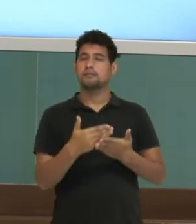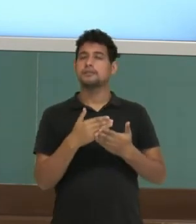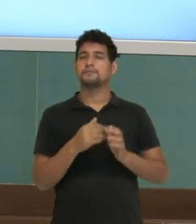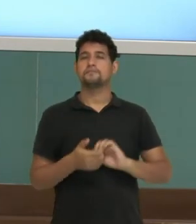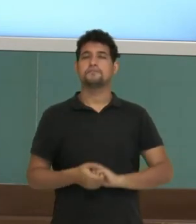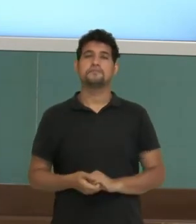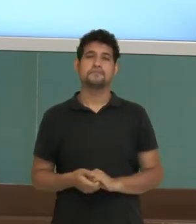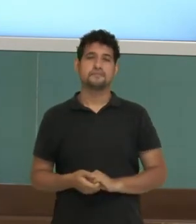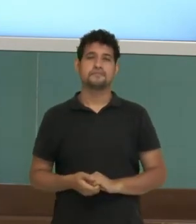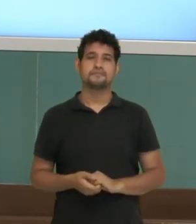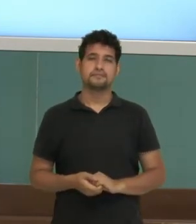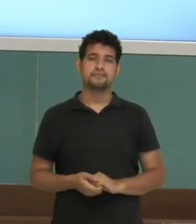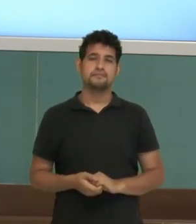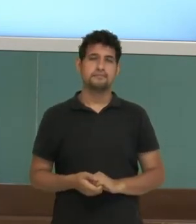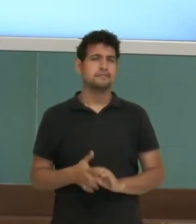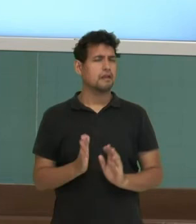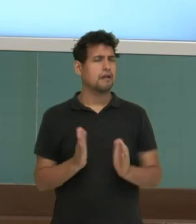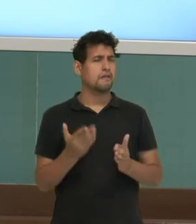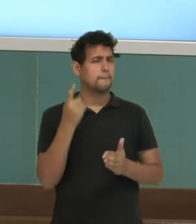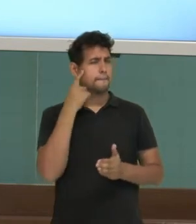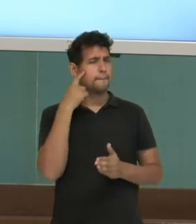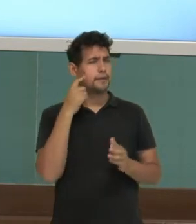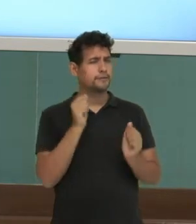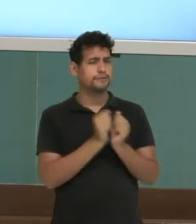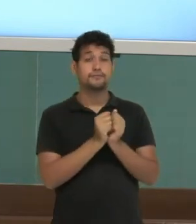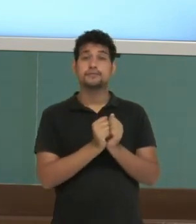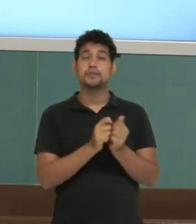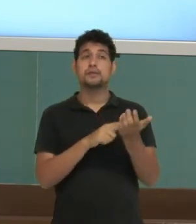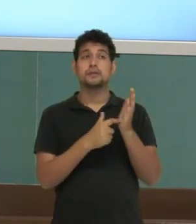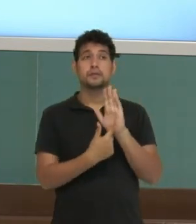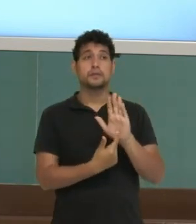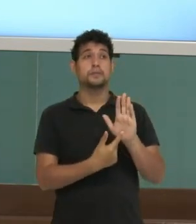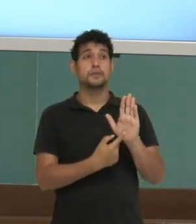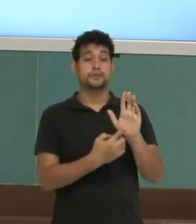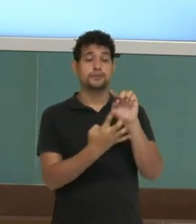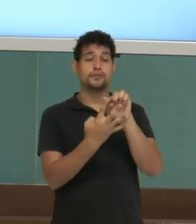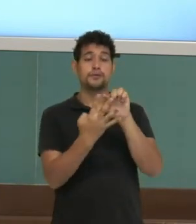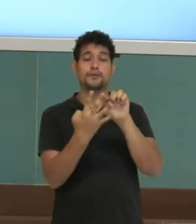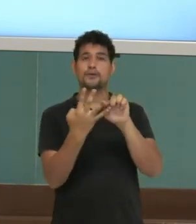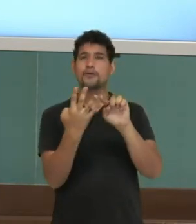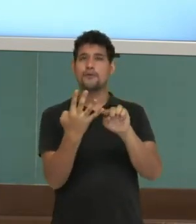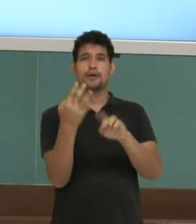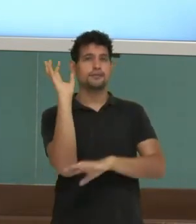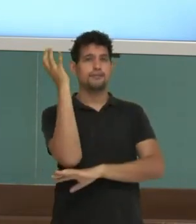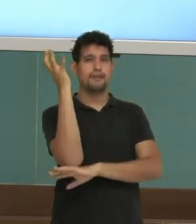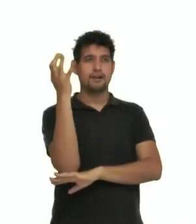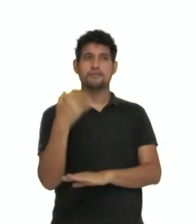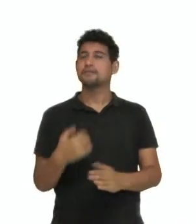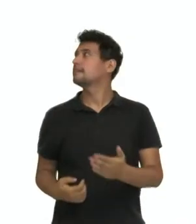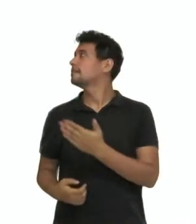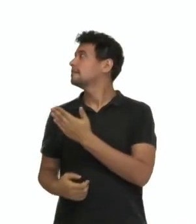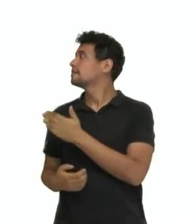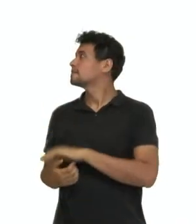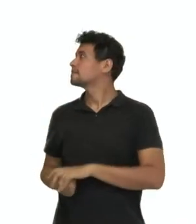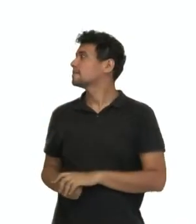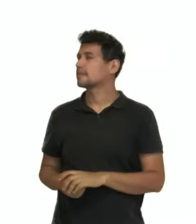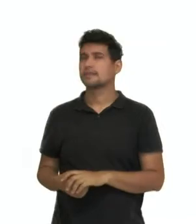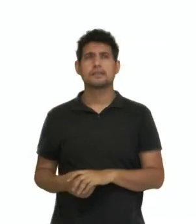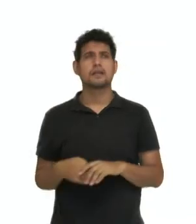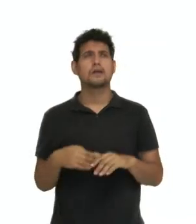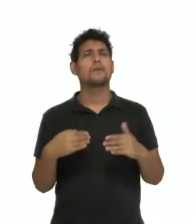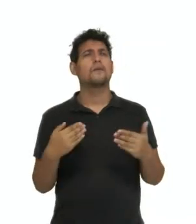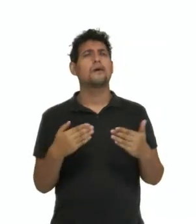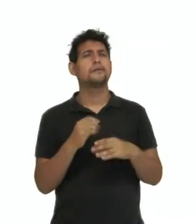estações. Vamos pensar um pouquinho? Eu trago quatro árvores para vocês. Vamos identificar as estações do